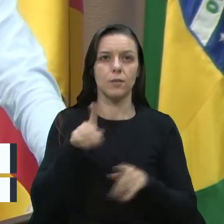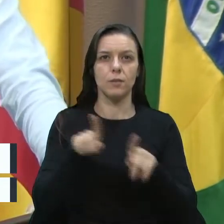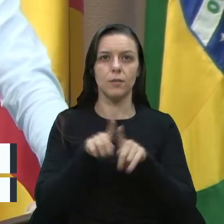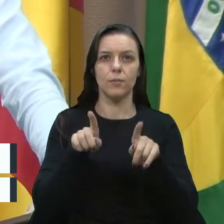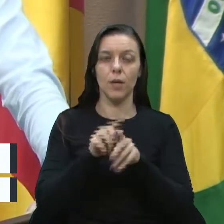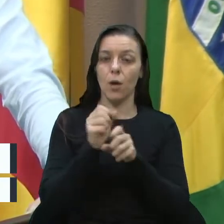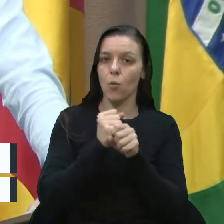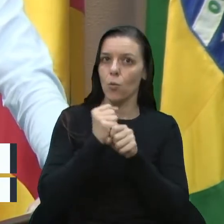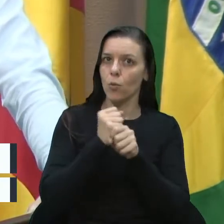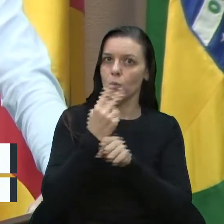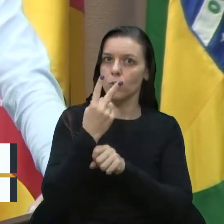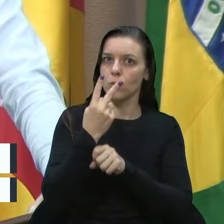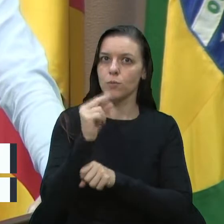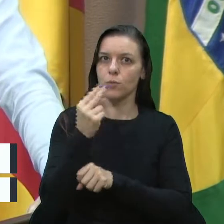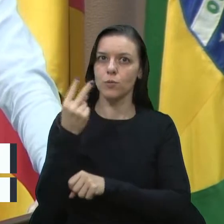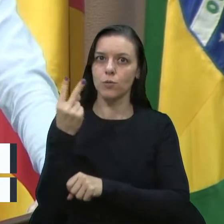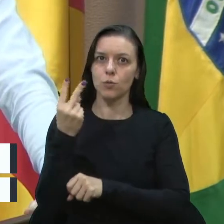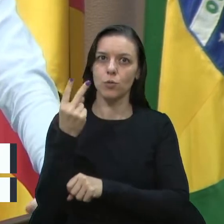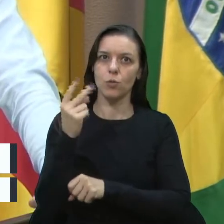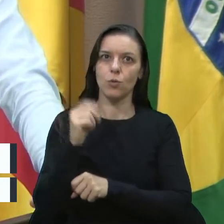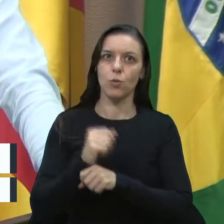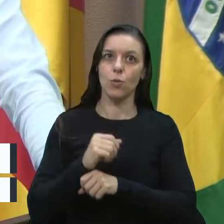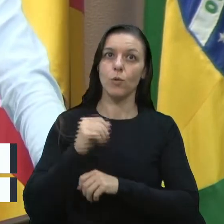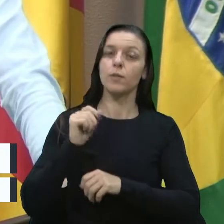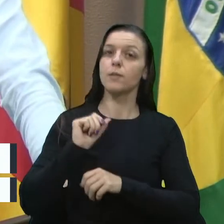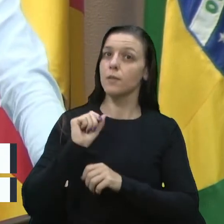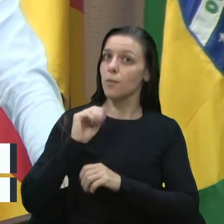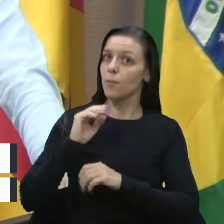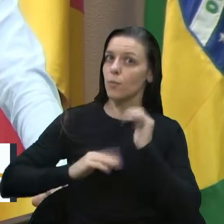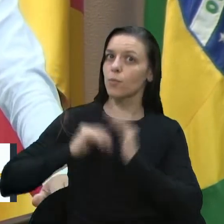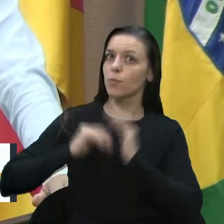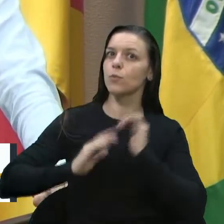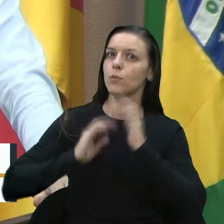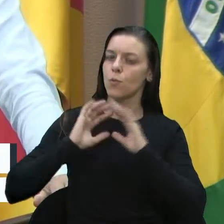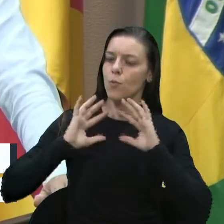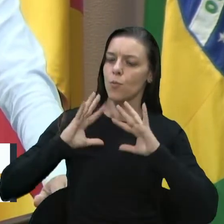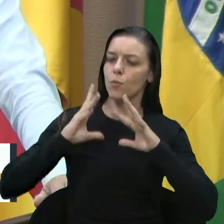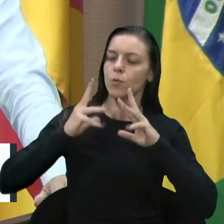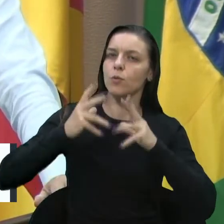de 2022 produtivo a todos nós.